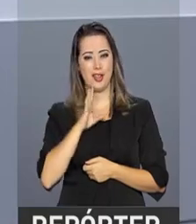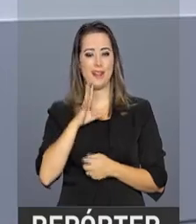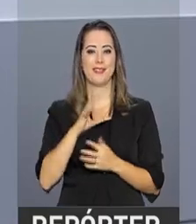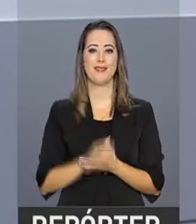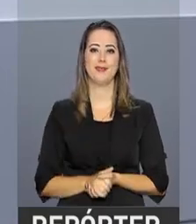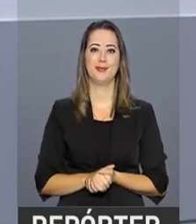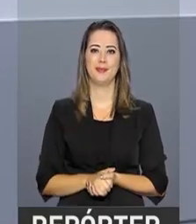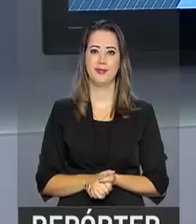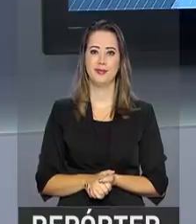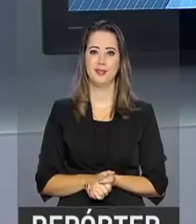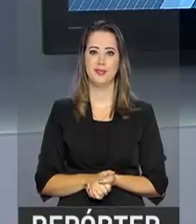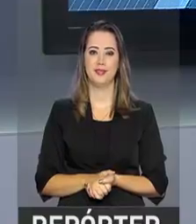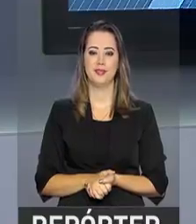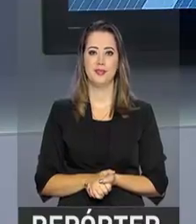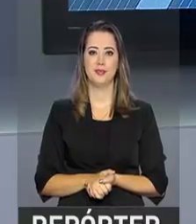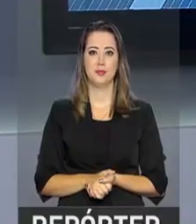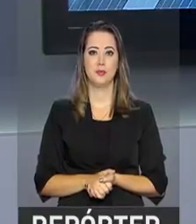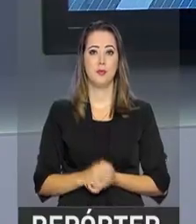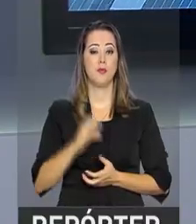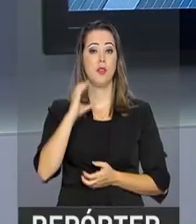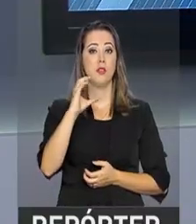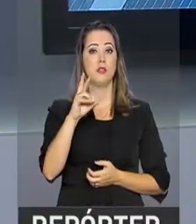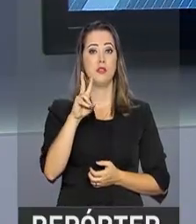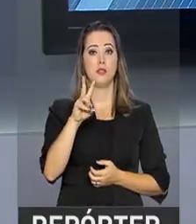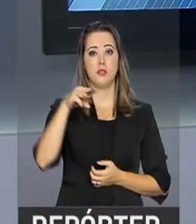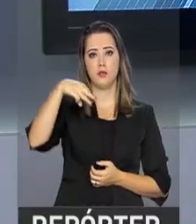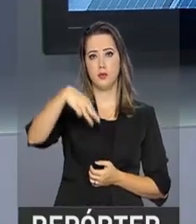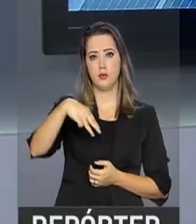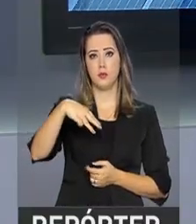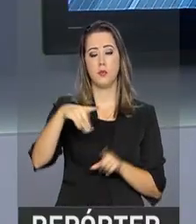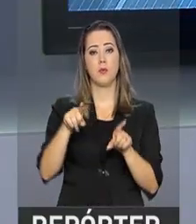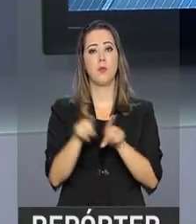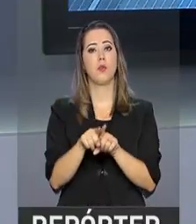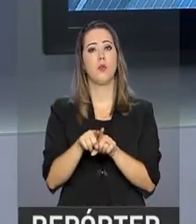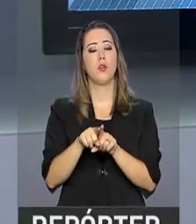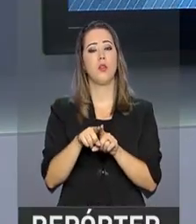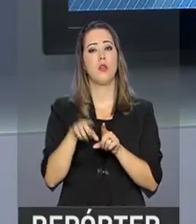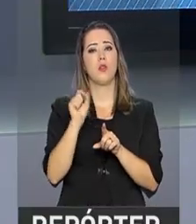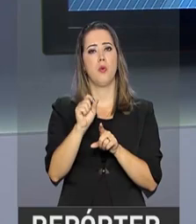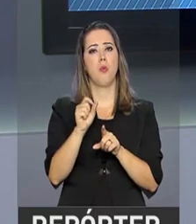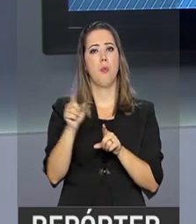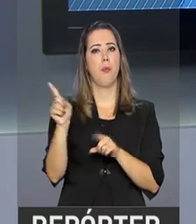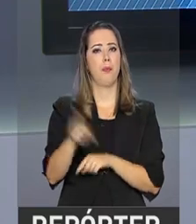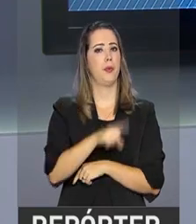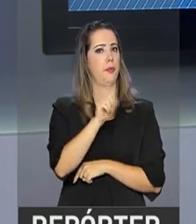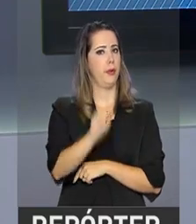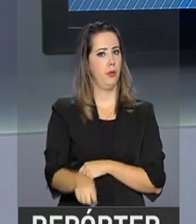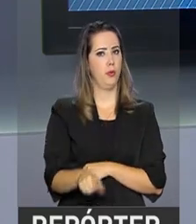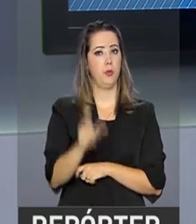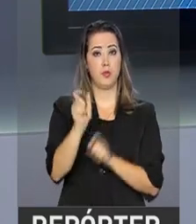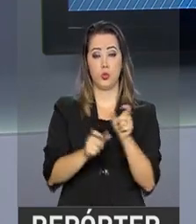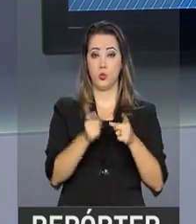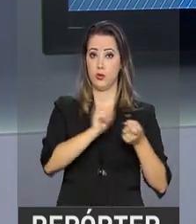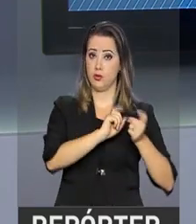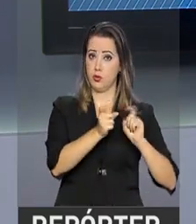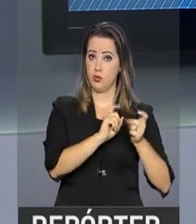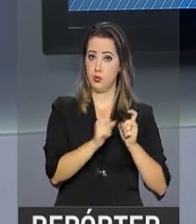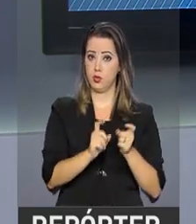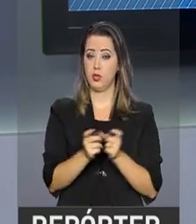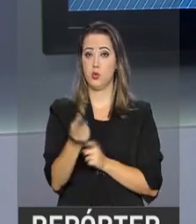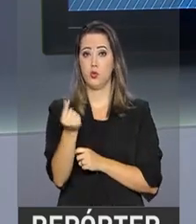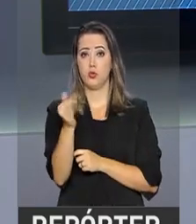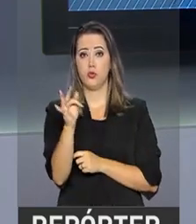tudo de graça a cvm comissão de valores mobiliários proibiu os gestores e administradores de fundos